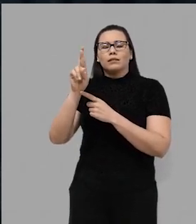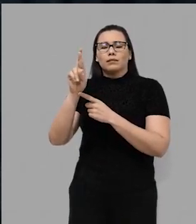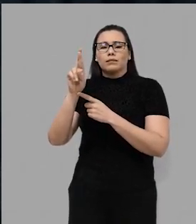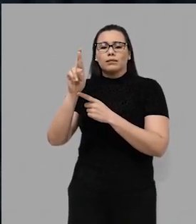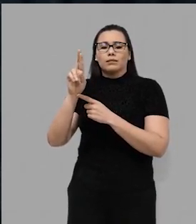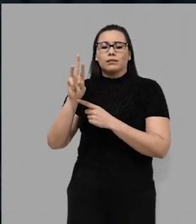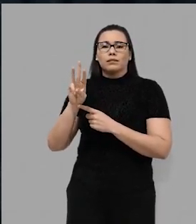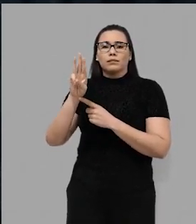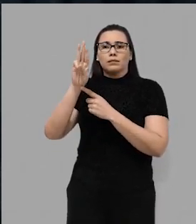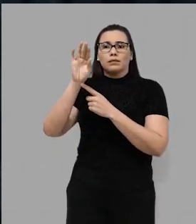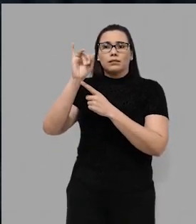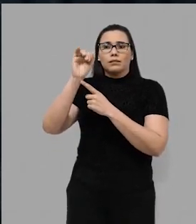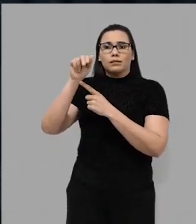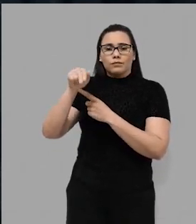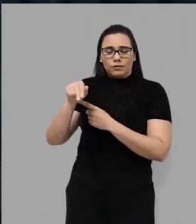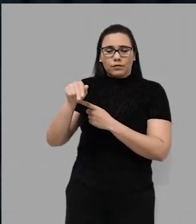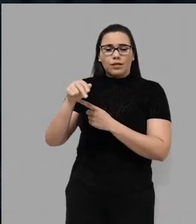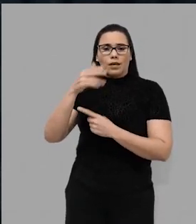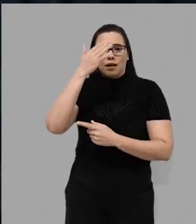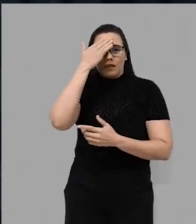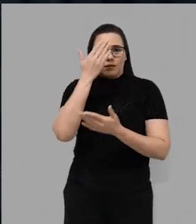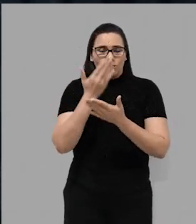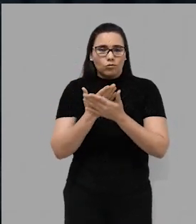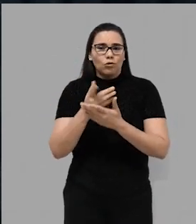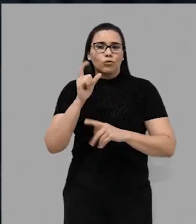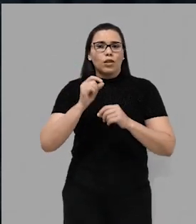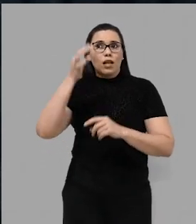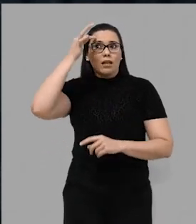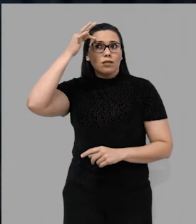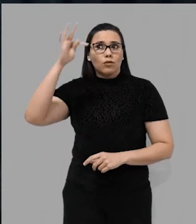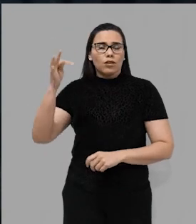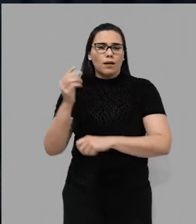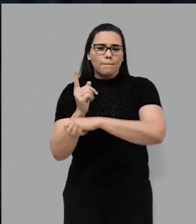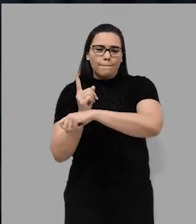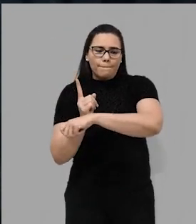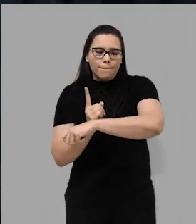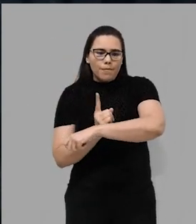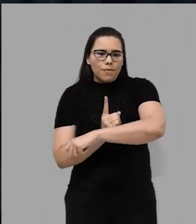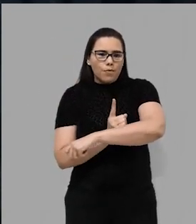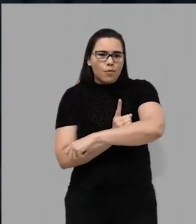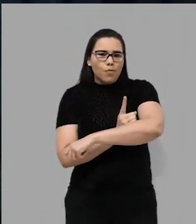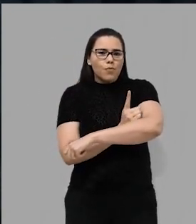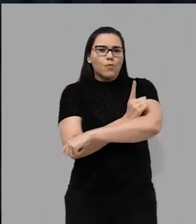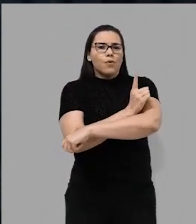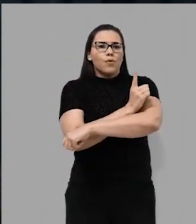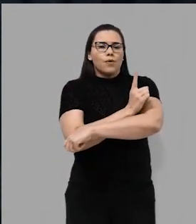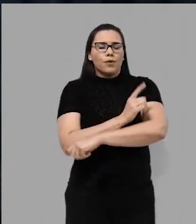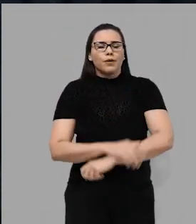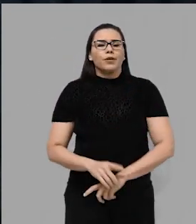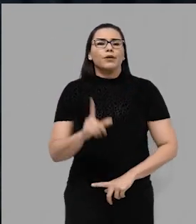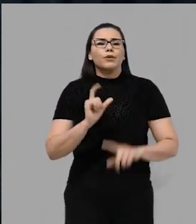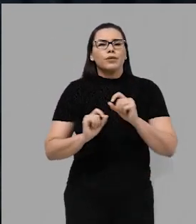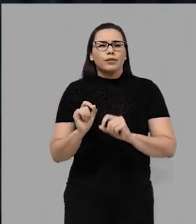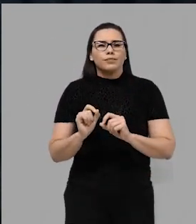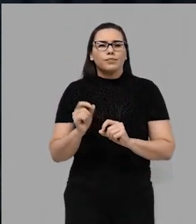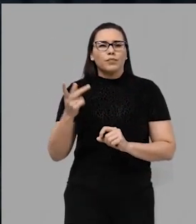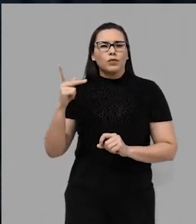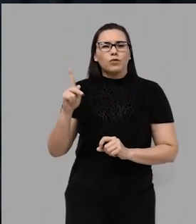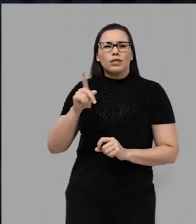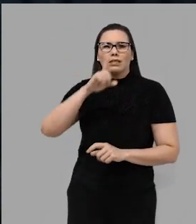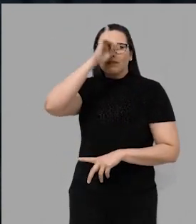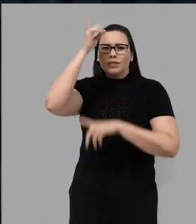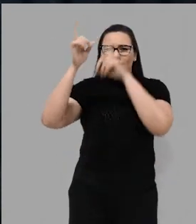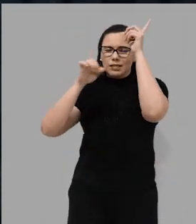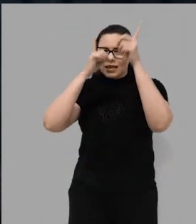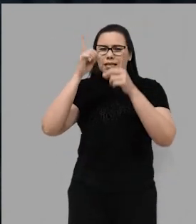né, na sua teoria evolutiva, ele disse que depois que as suas ideias